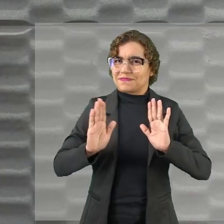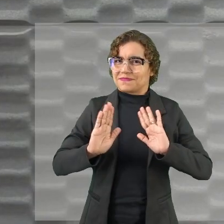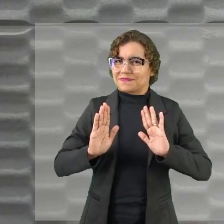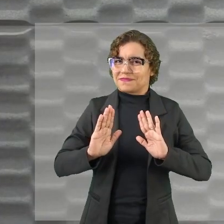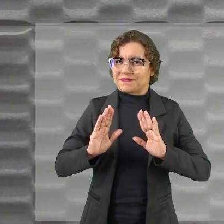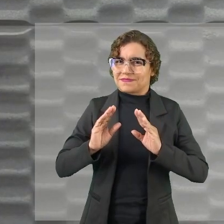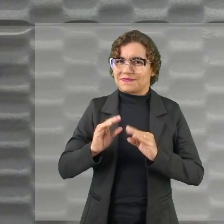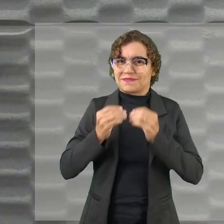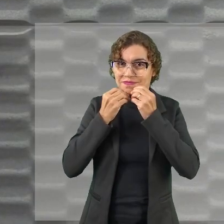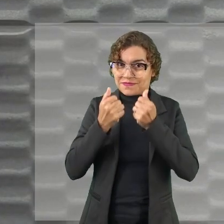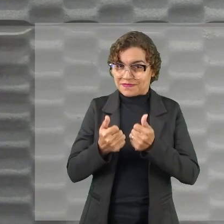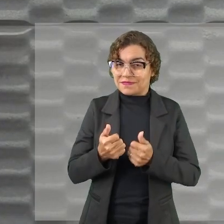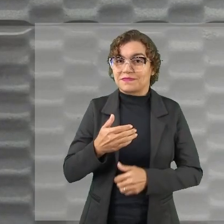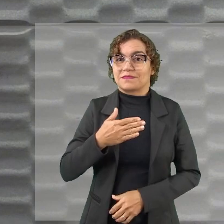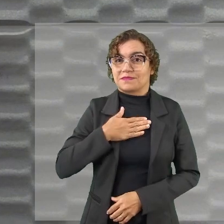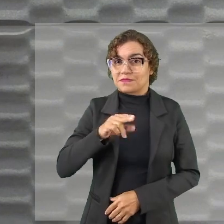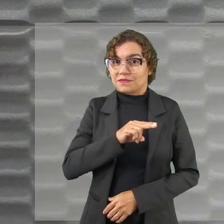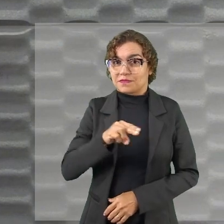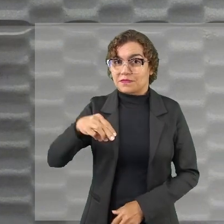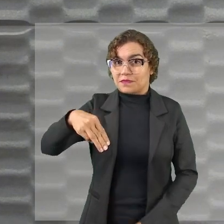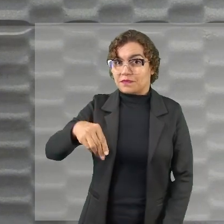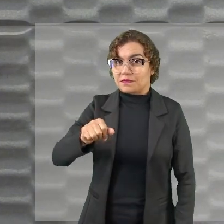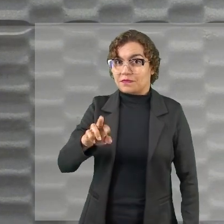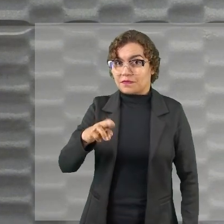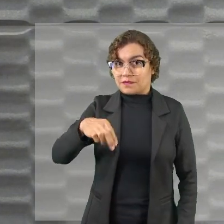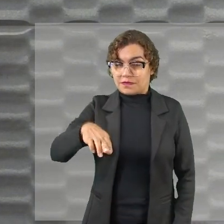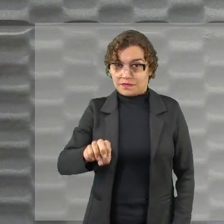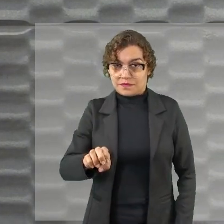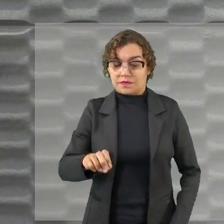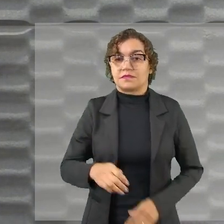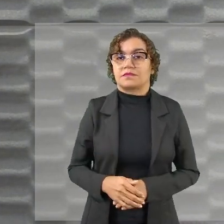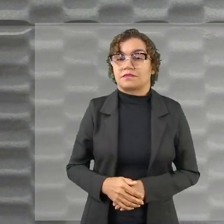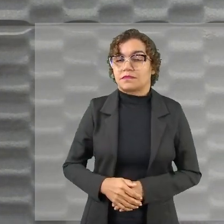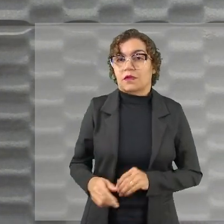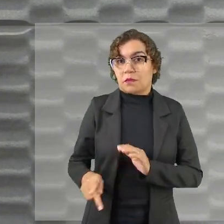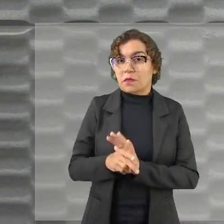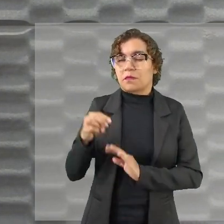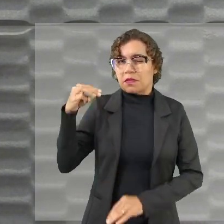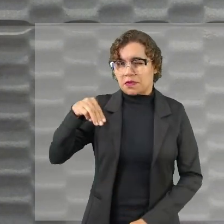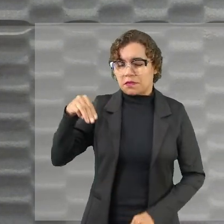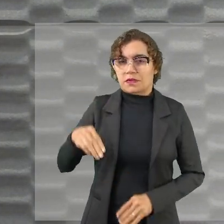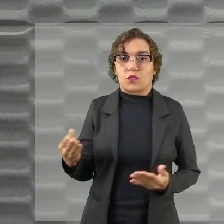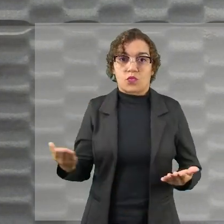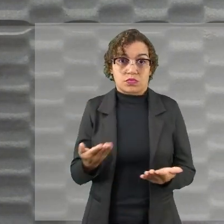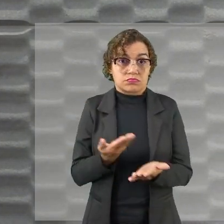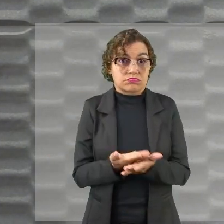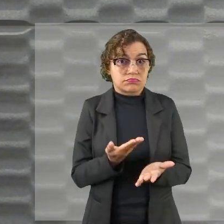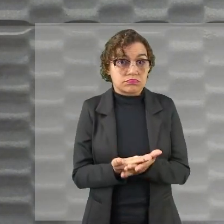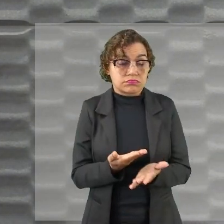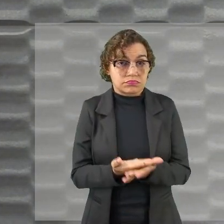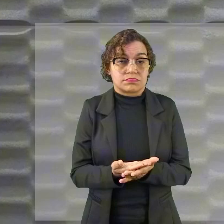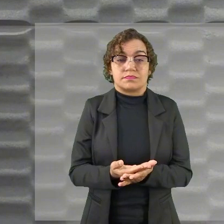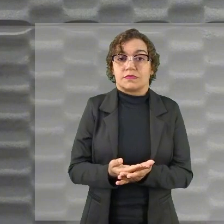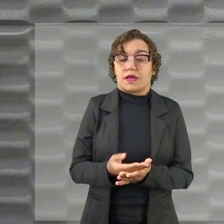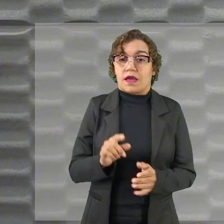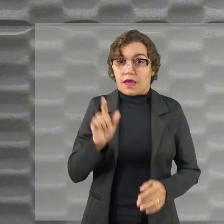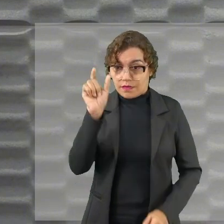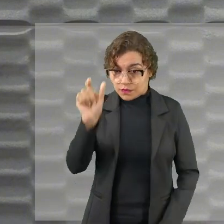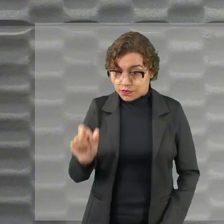Olá pessoal, me chamo Maroni Beckman, professor de matemática, e a aula de hoje é sobre escala numérica.